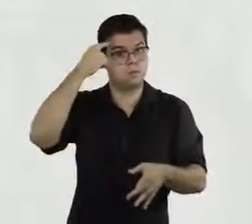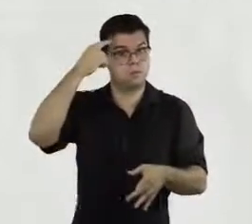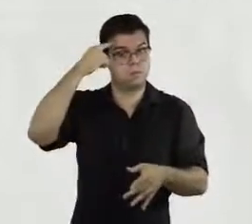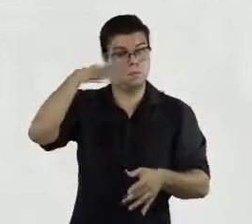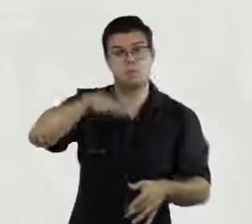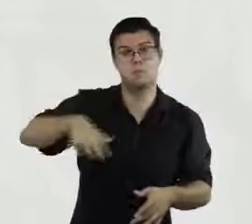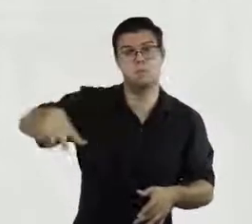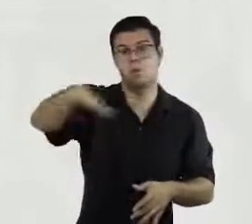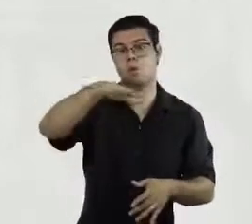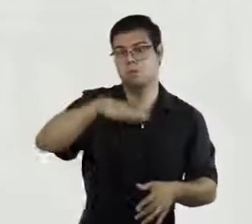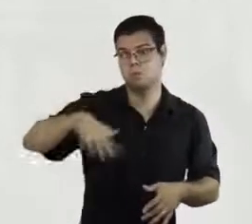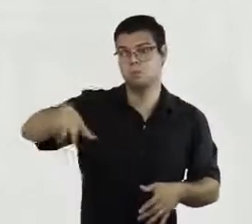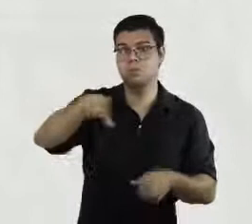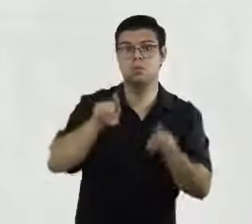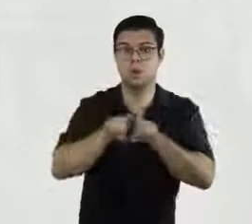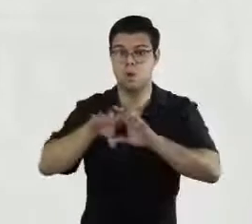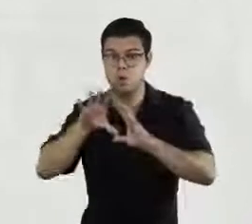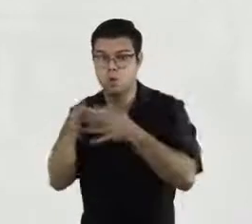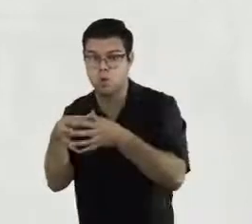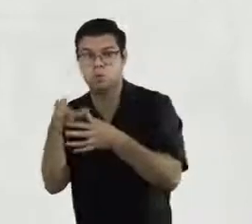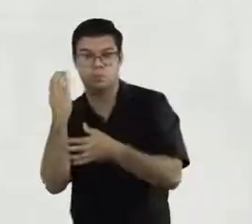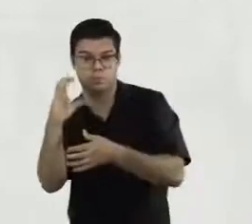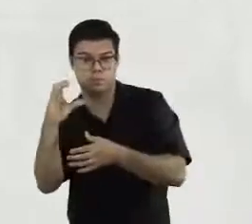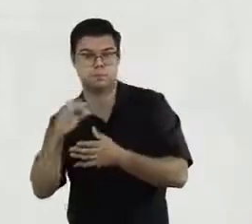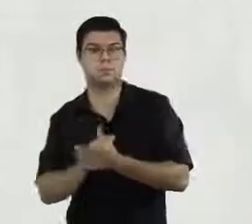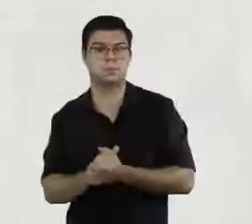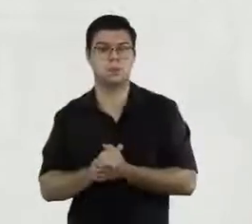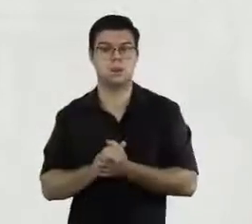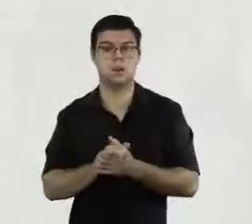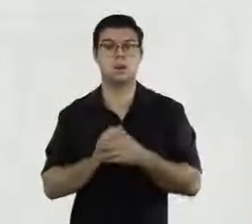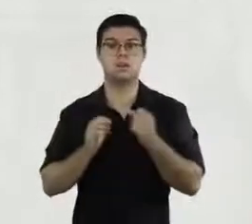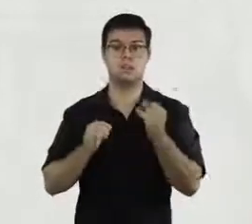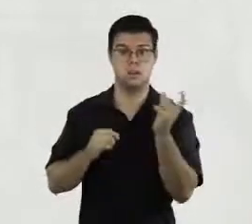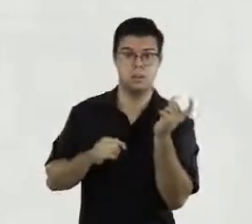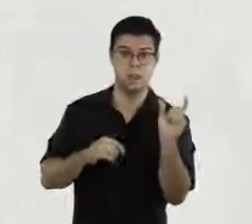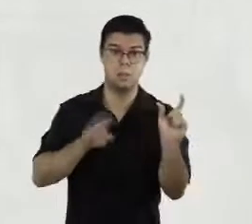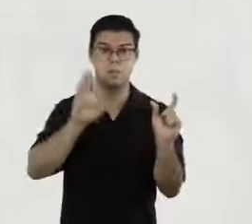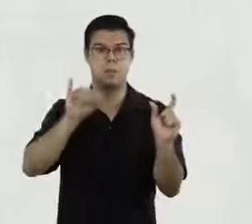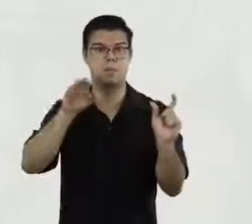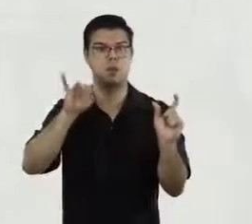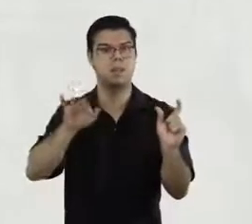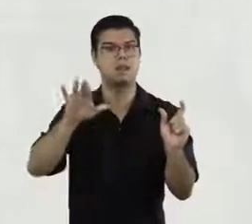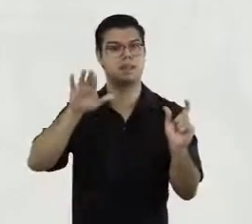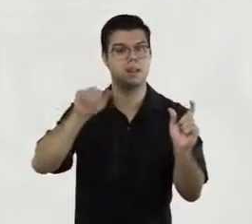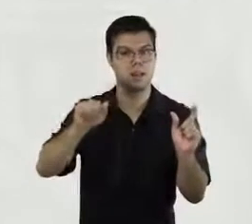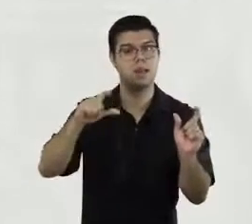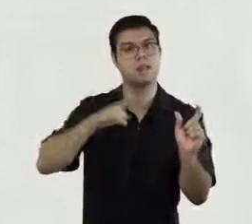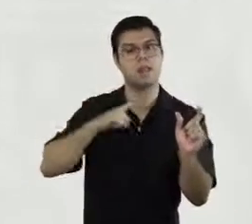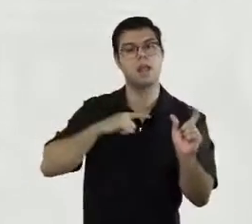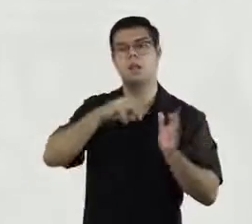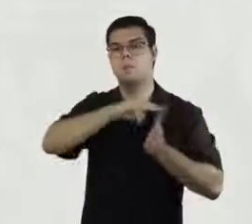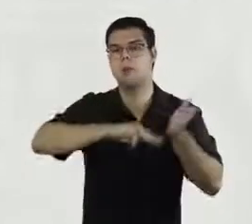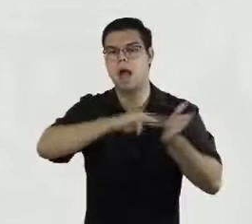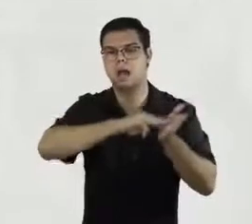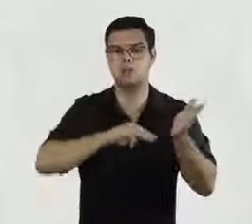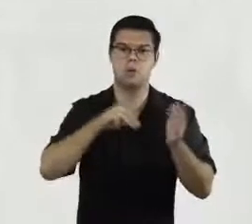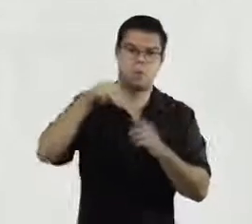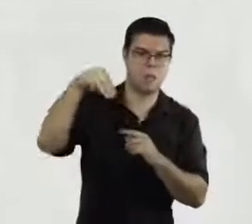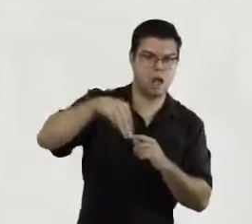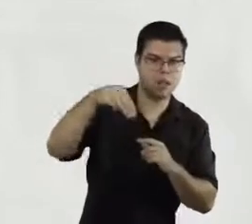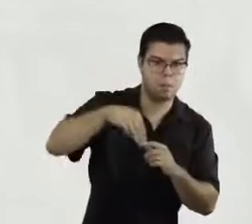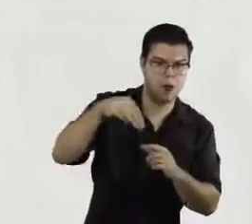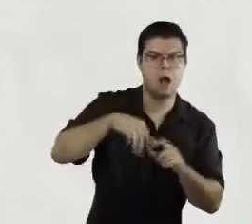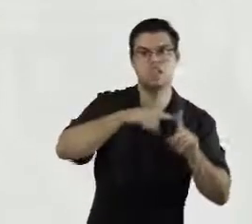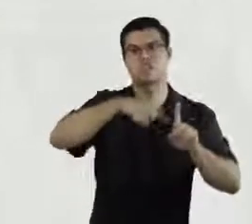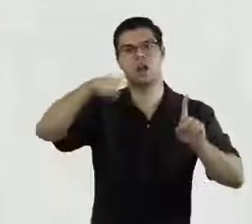em geral ou para a comunidade científica. Se o termo bibliometria abrange a aplicação de métodos matemáticos e